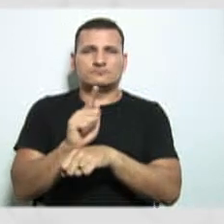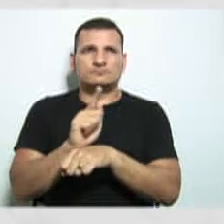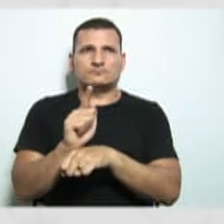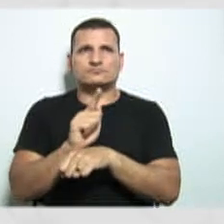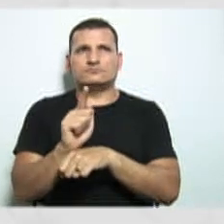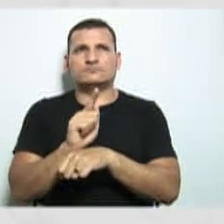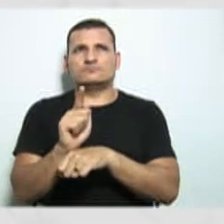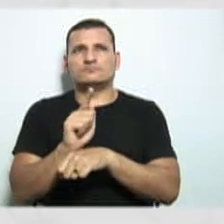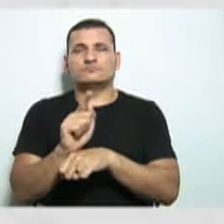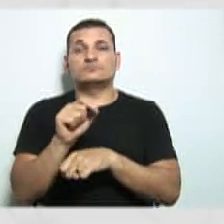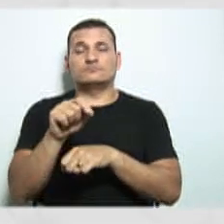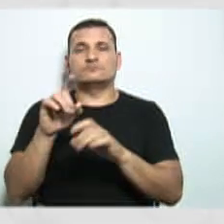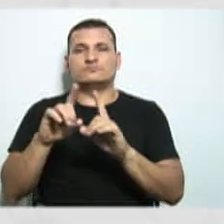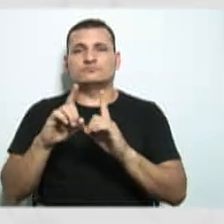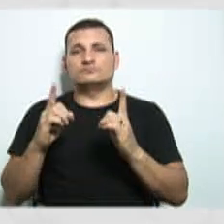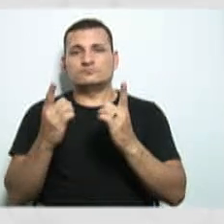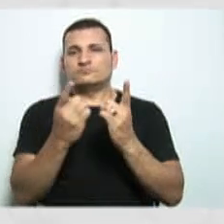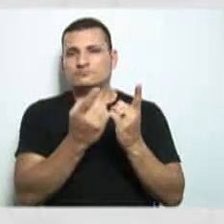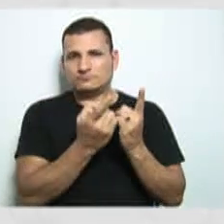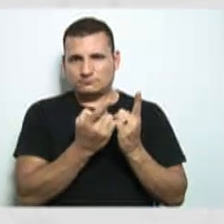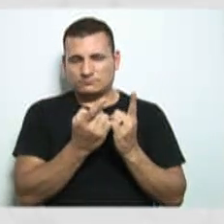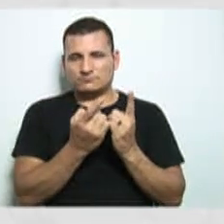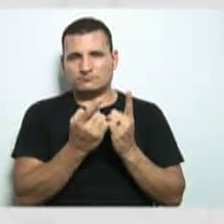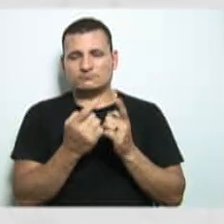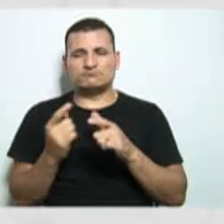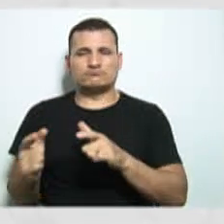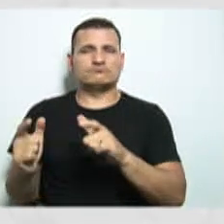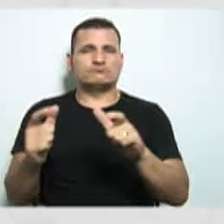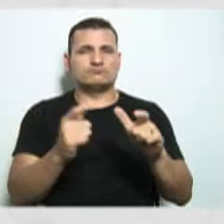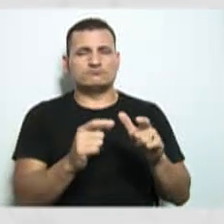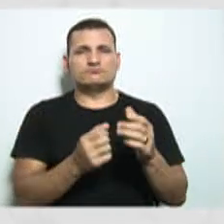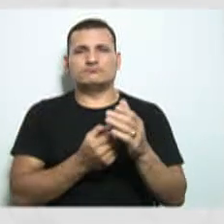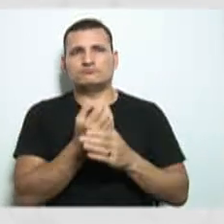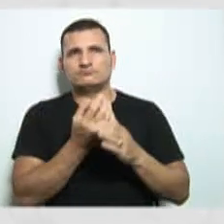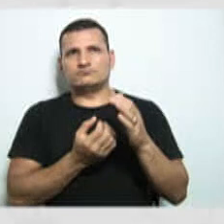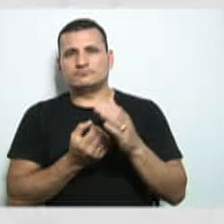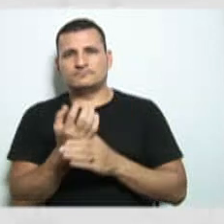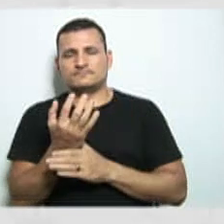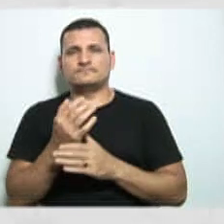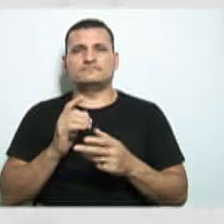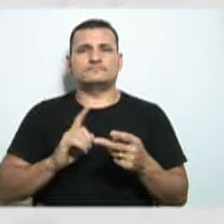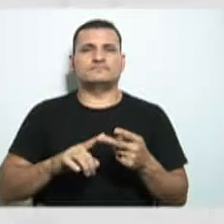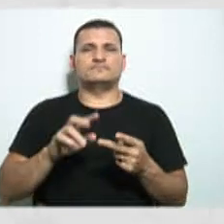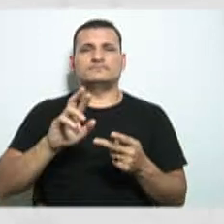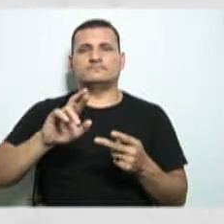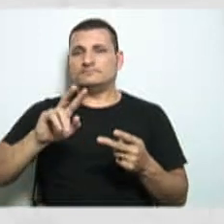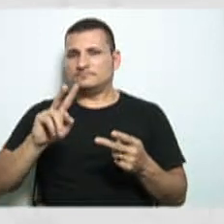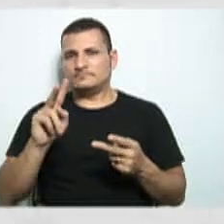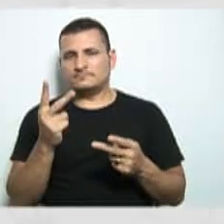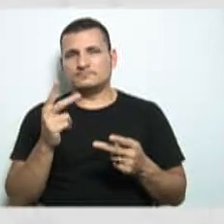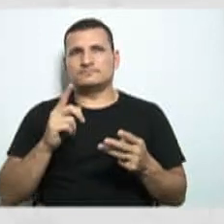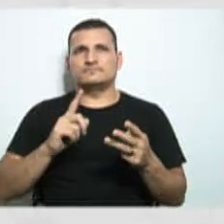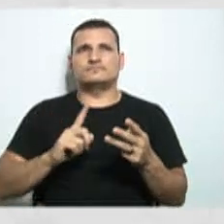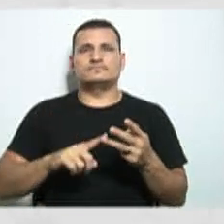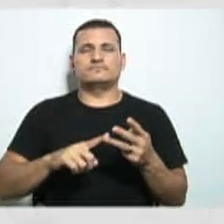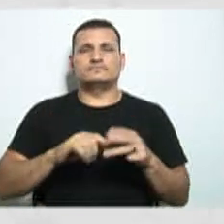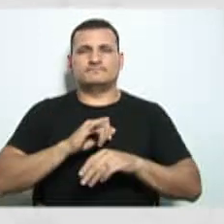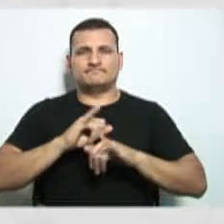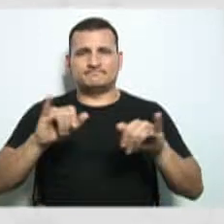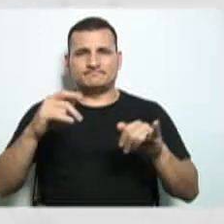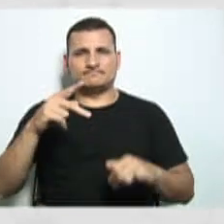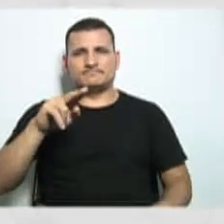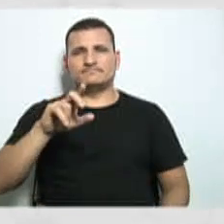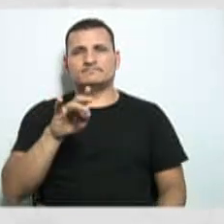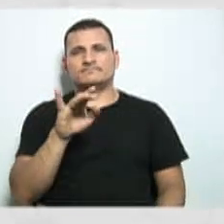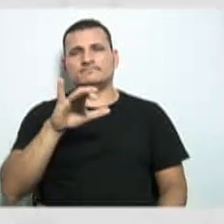a visão por departamentos. Lembra que eu falei? Produção, né, RH,